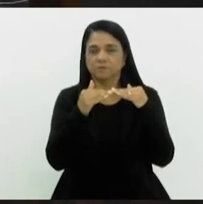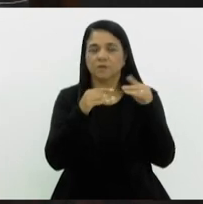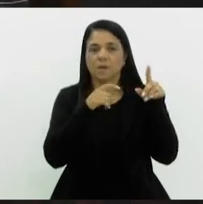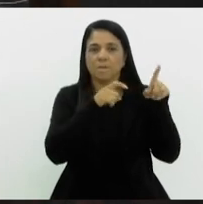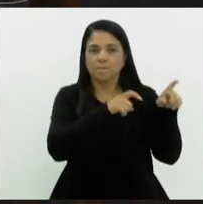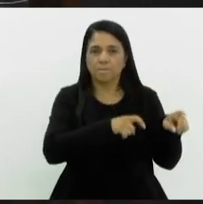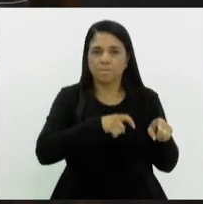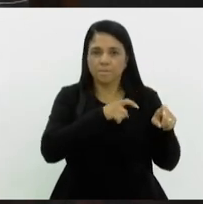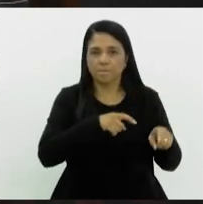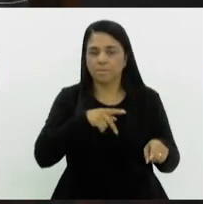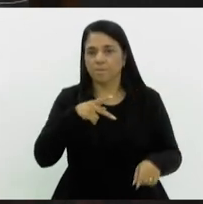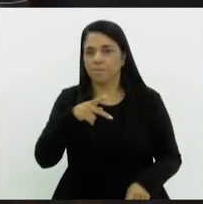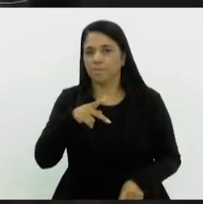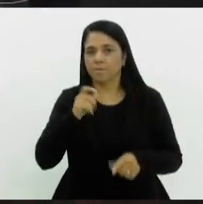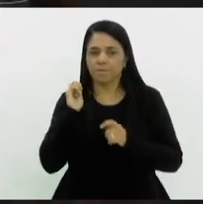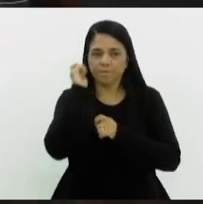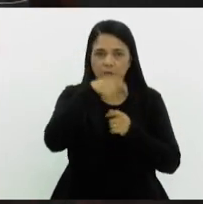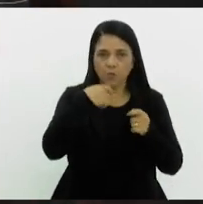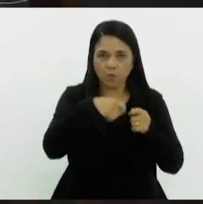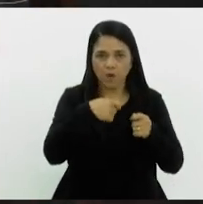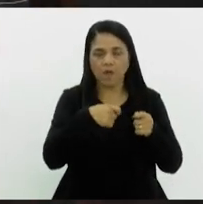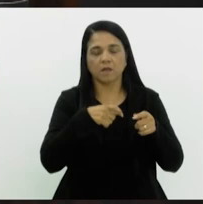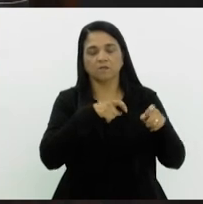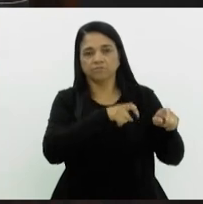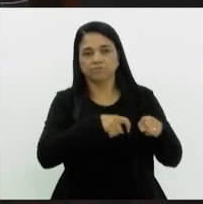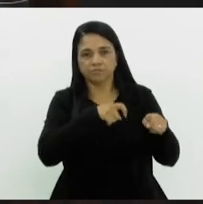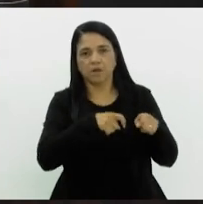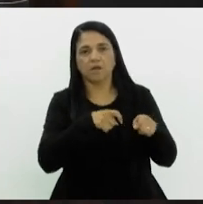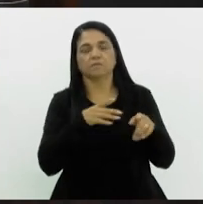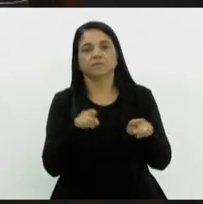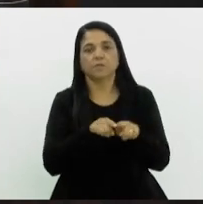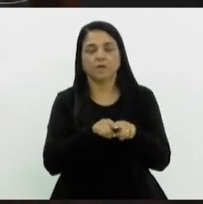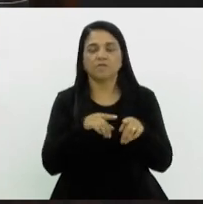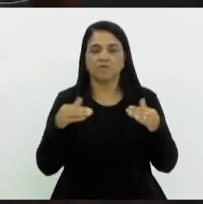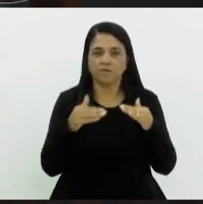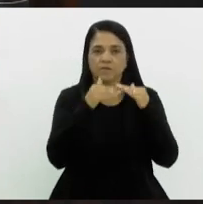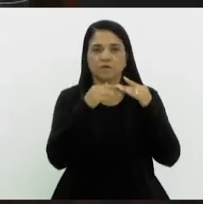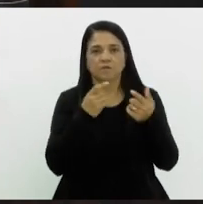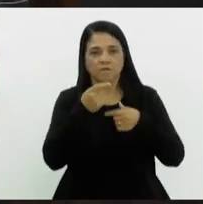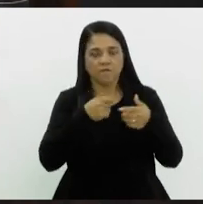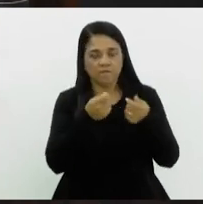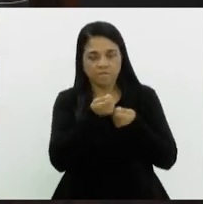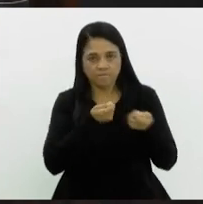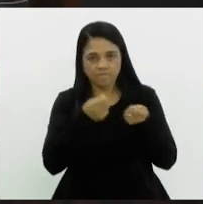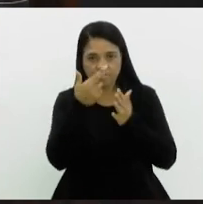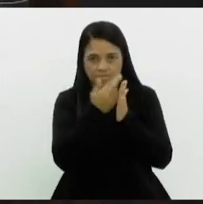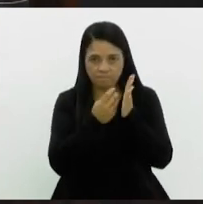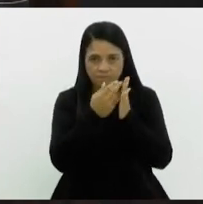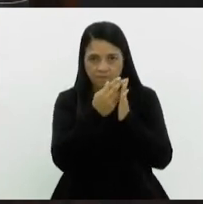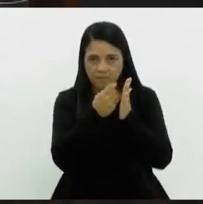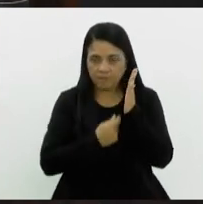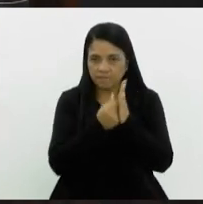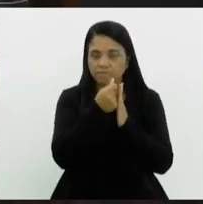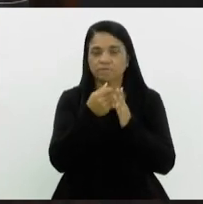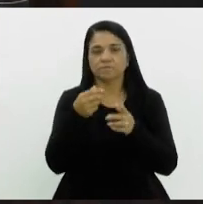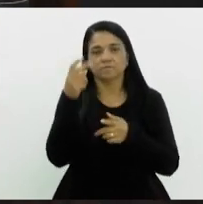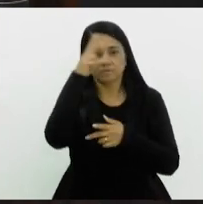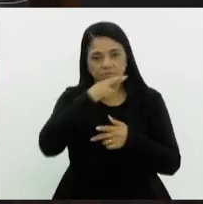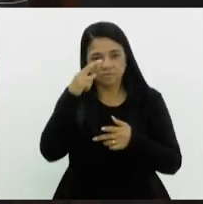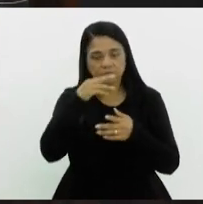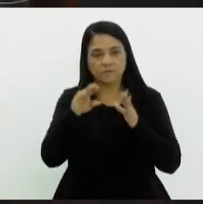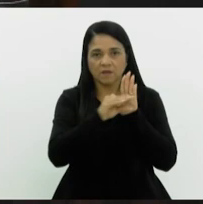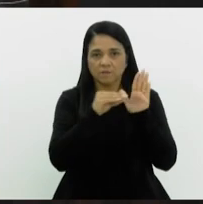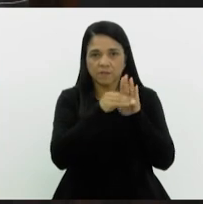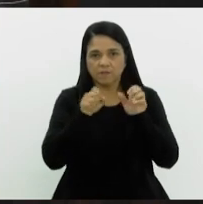Pecuária e Política Rural, Agrária e Pesquisa favorável, Orçamento, Finanças, Fiscalização Financeira e Controle favorável. Novos pareceres das emendas de